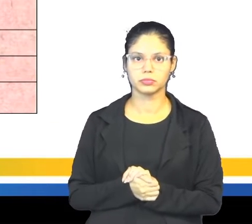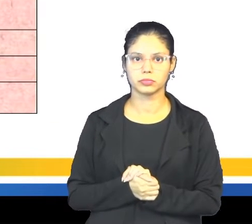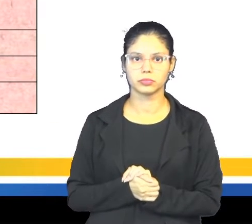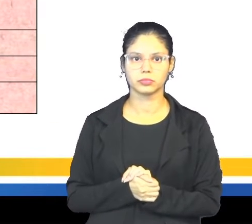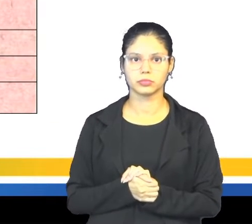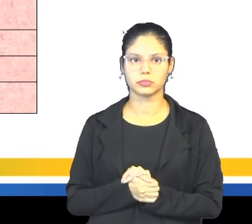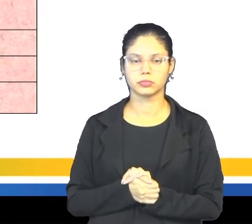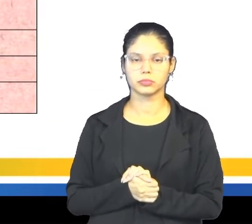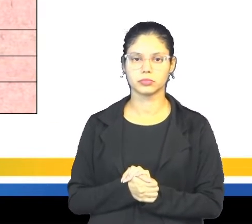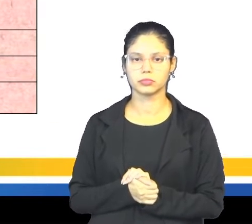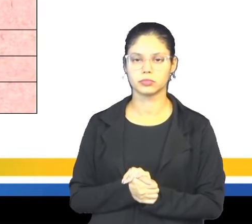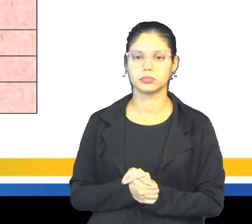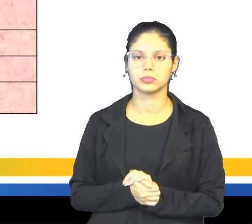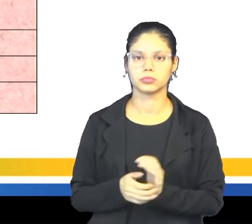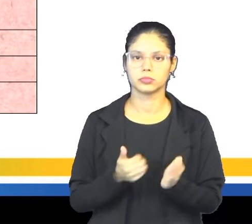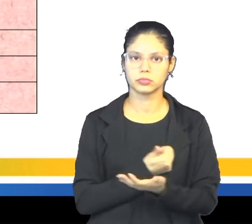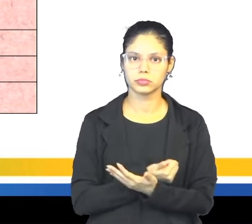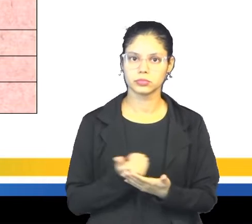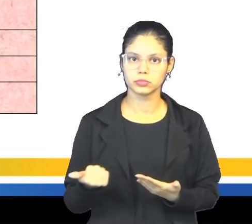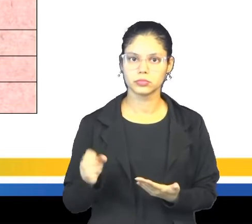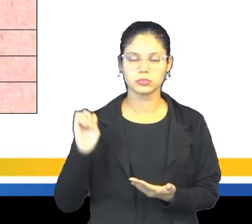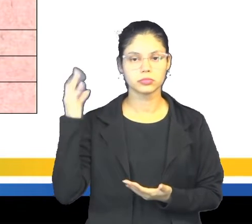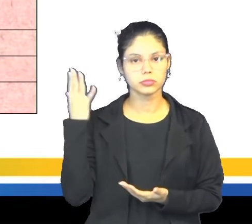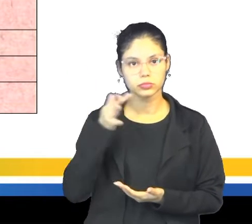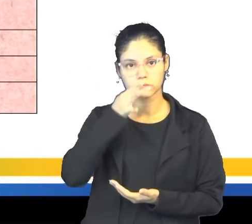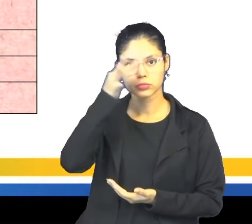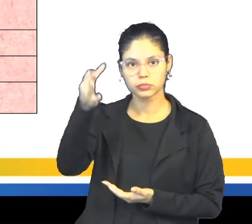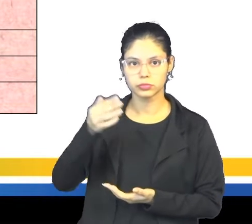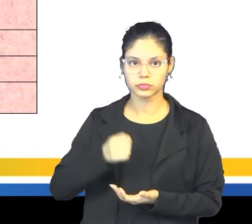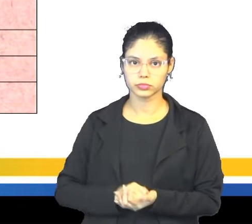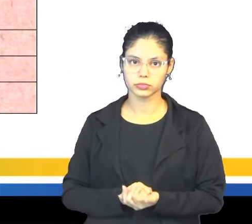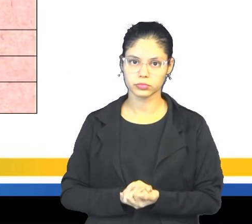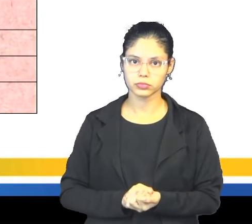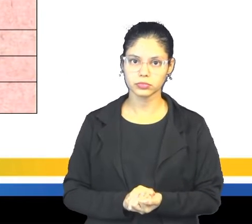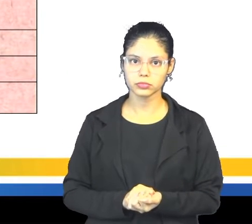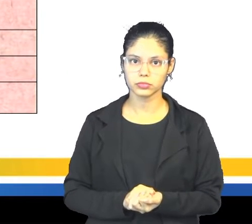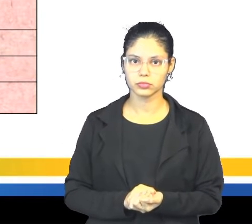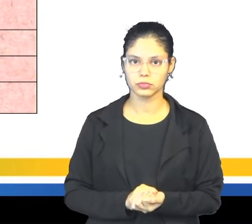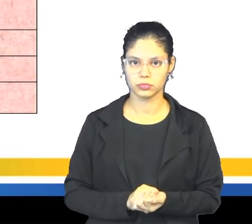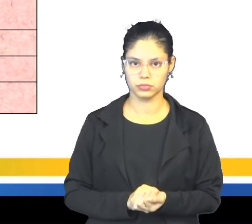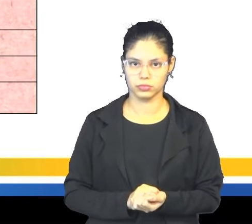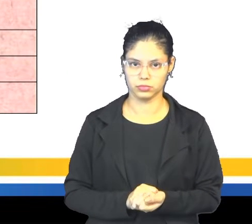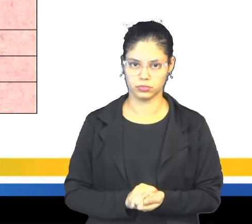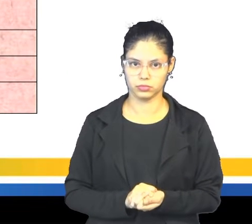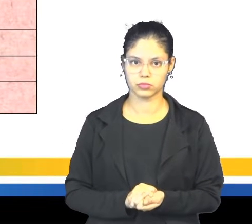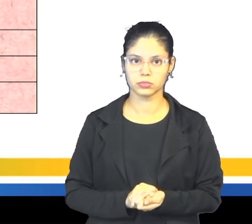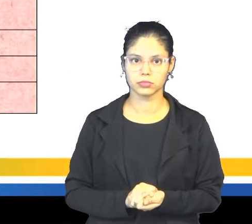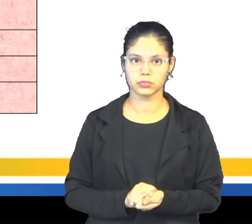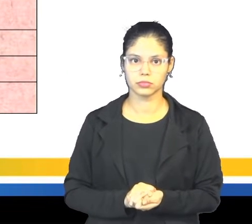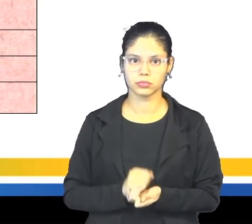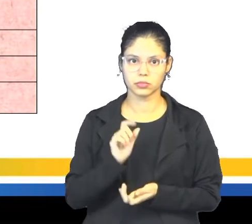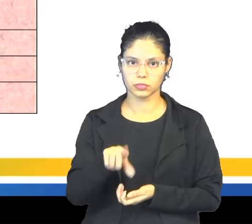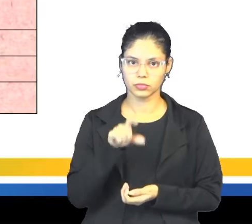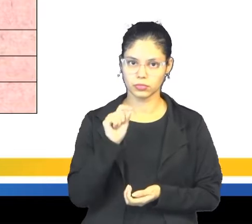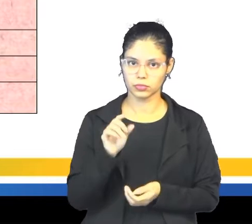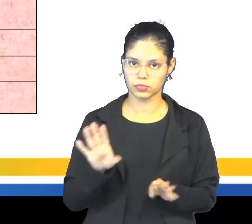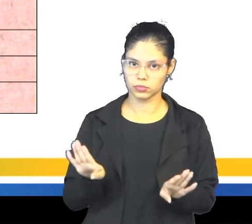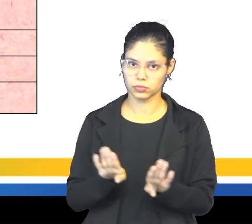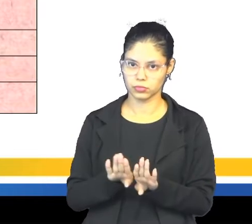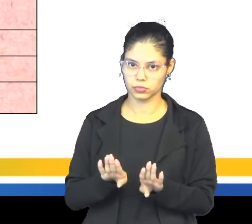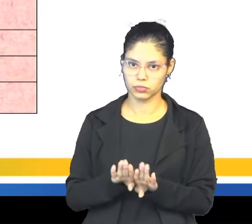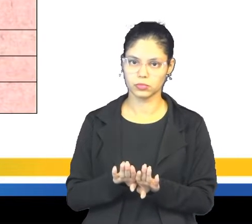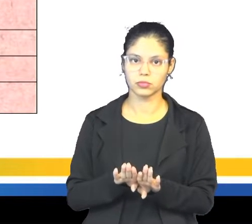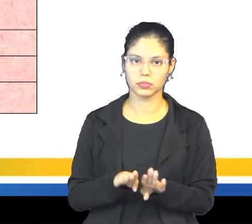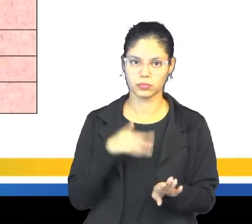vai falar ações que vão ocorrer num futuro distante. Também vai ser uma decisão tomada na hora